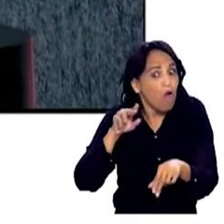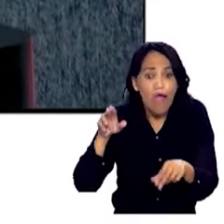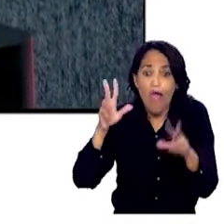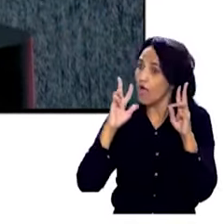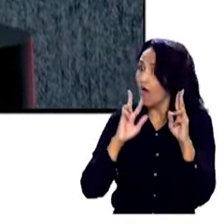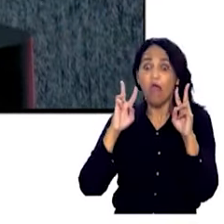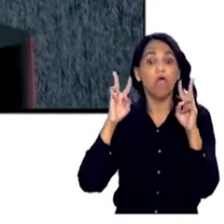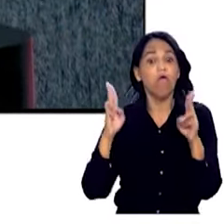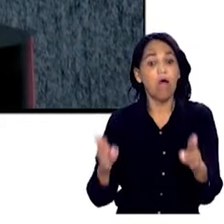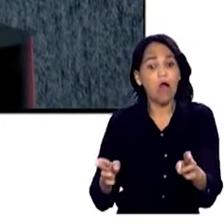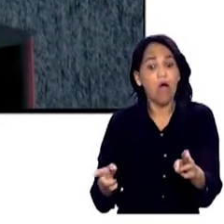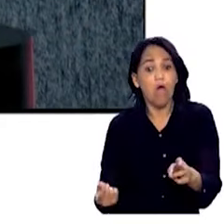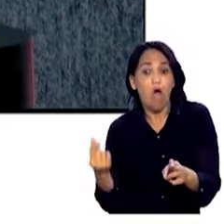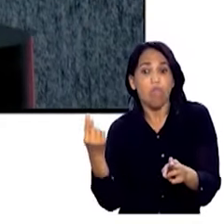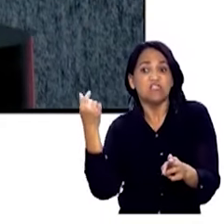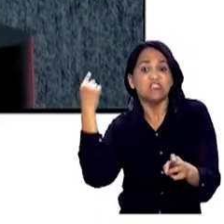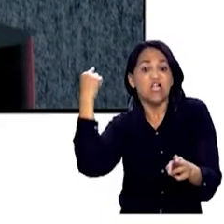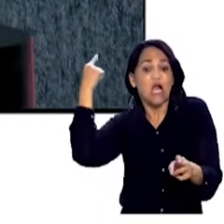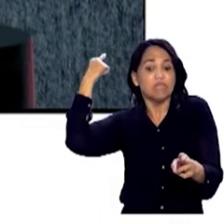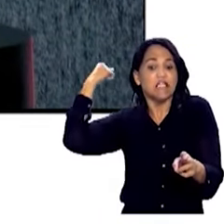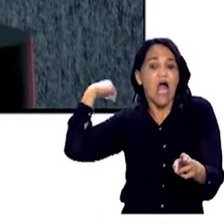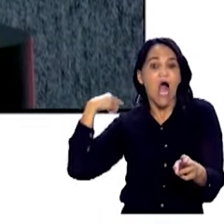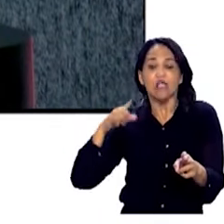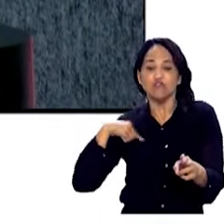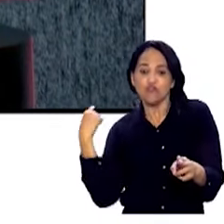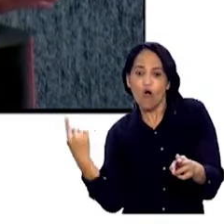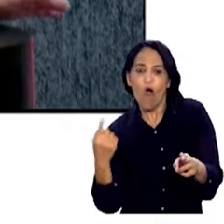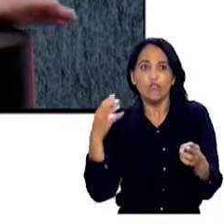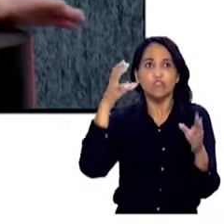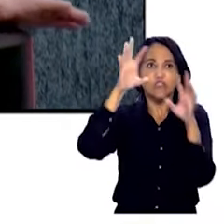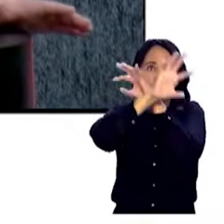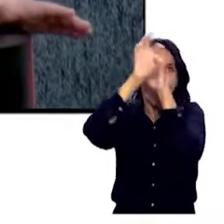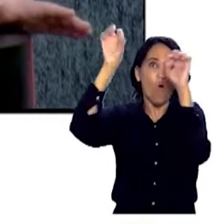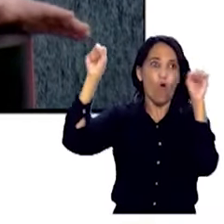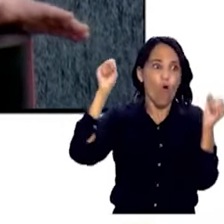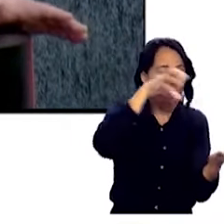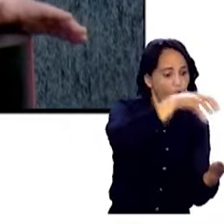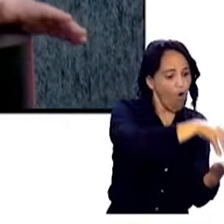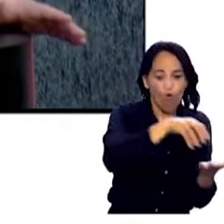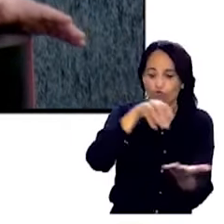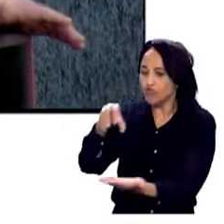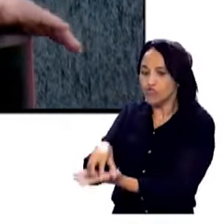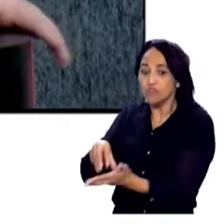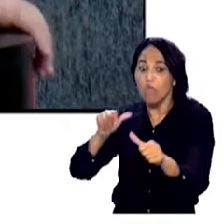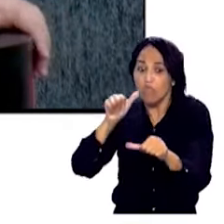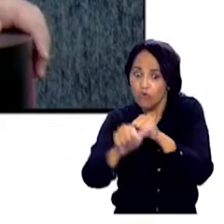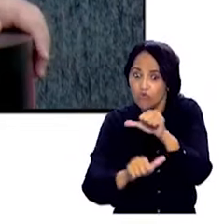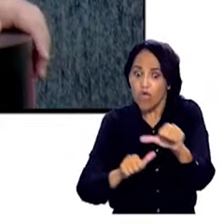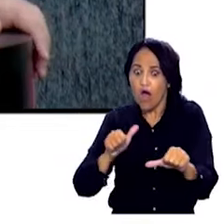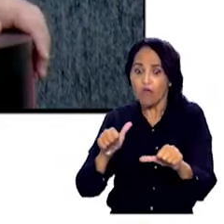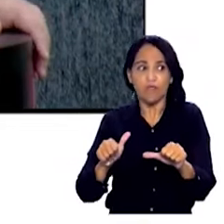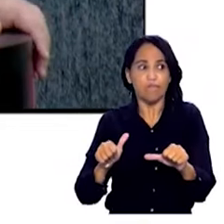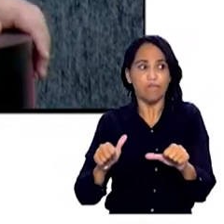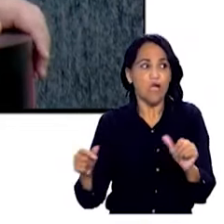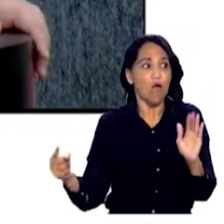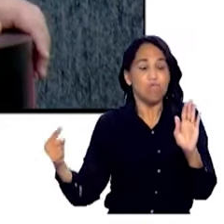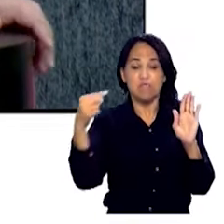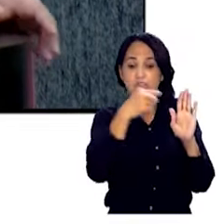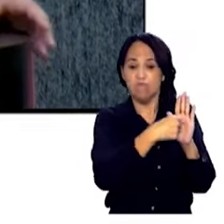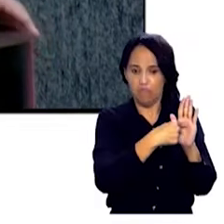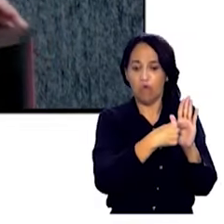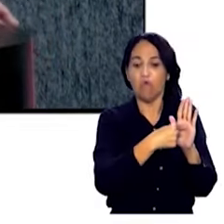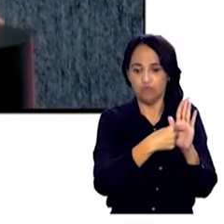antigamente também as nossas cortes supremas não são mais como era antigamente primeiro ponto fundamental bem